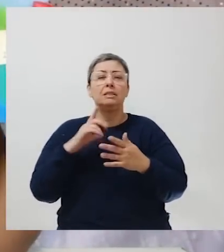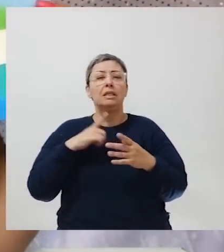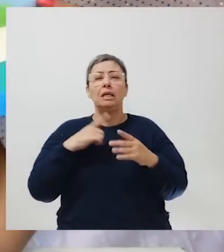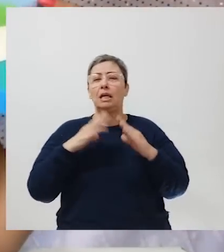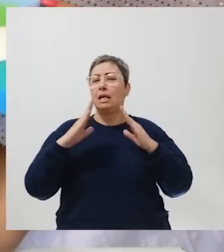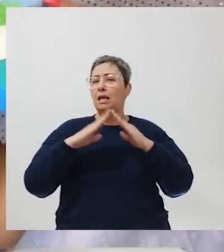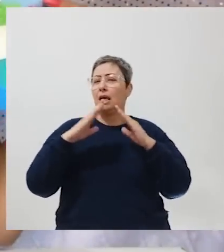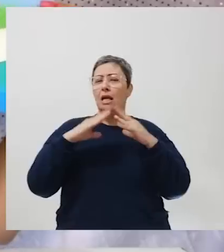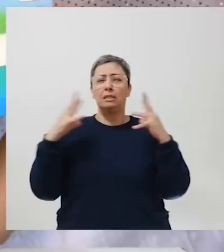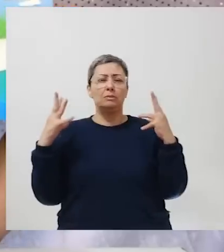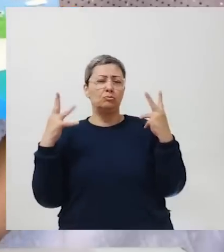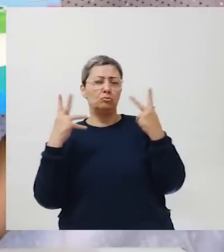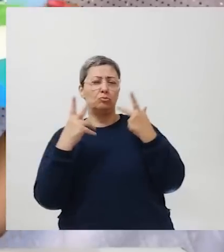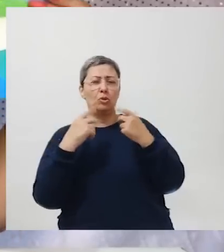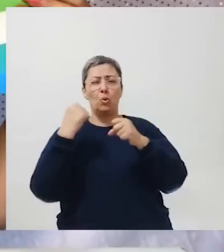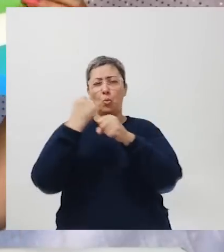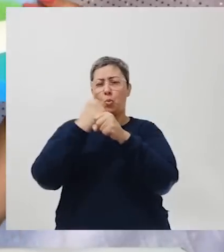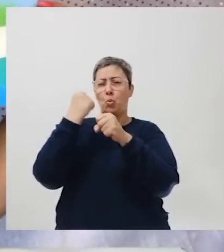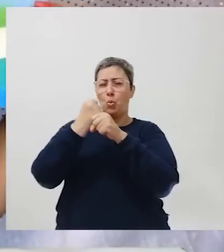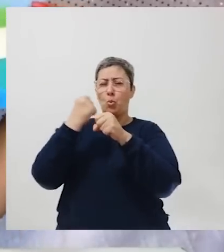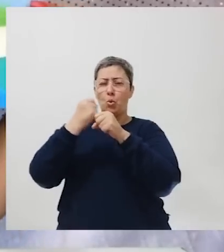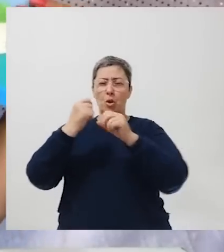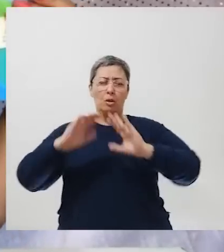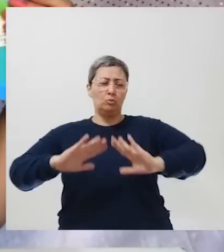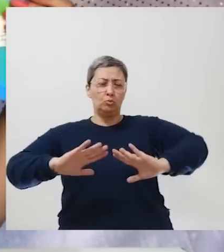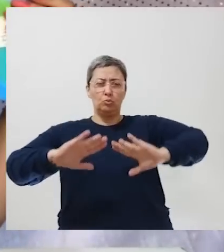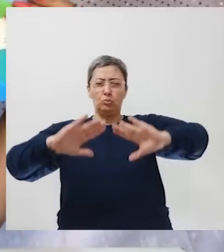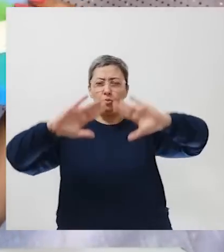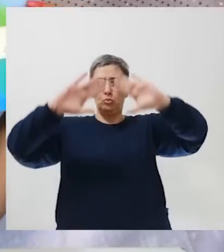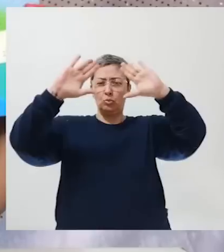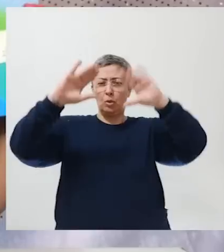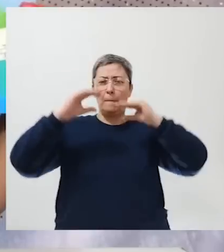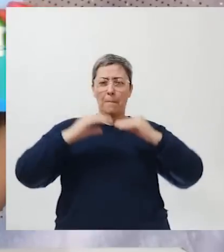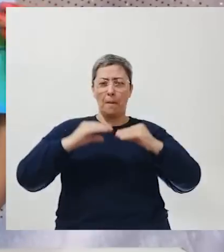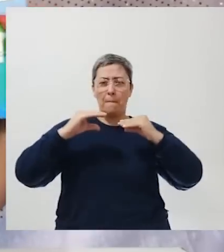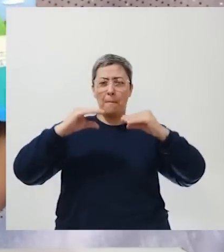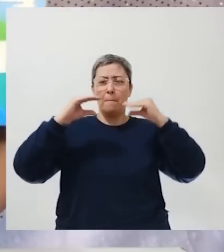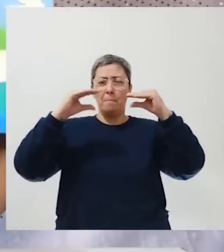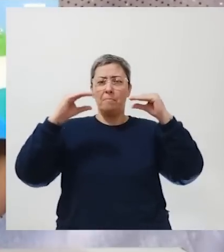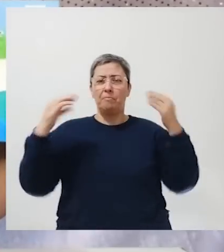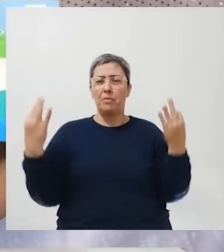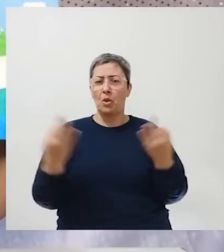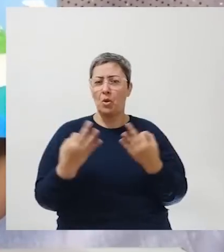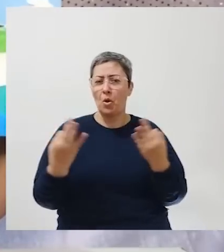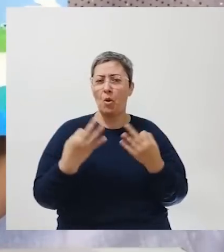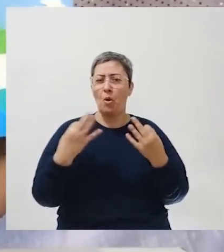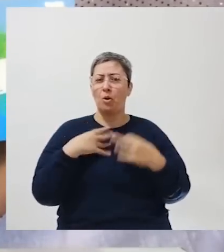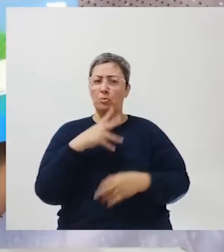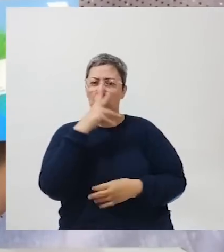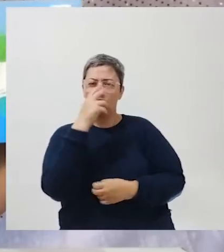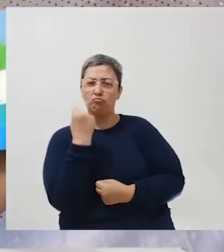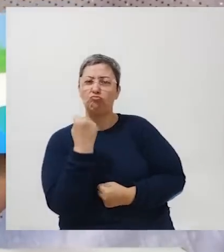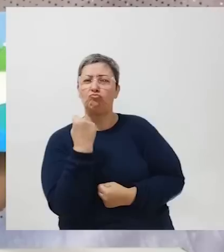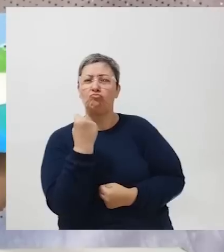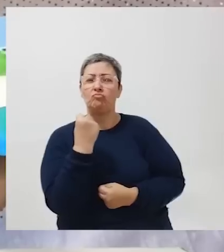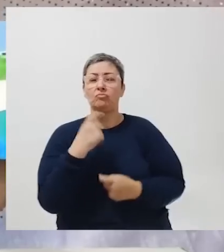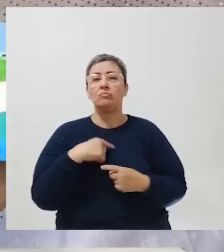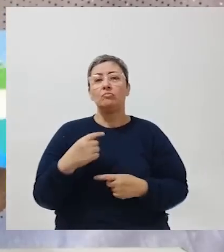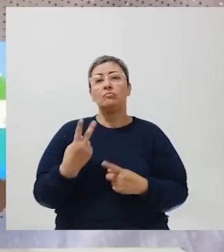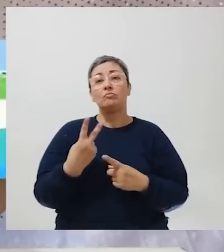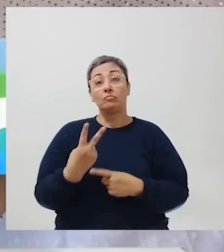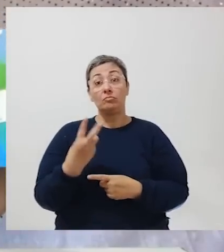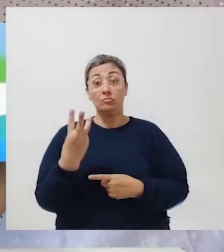casa linda de tijolos e alvenaria. Era ótima e bem resistente. E os